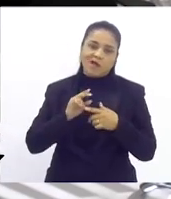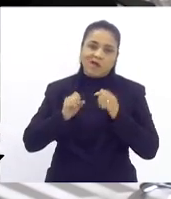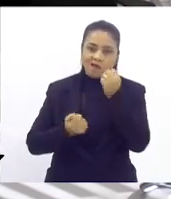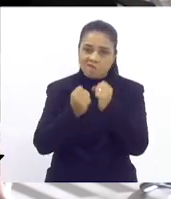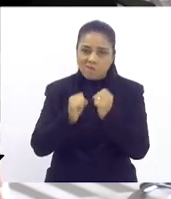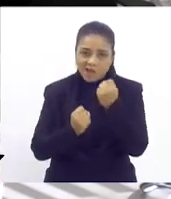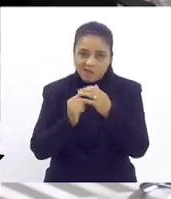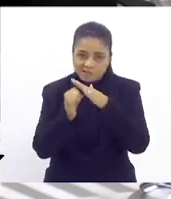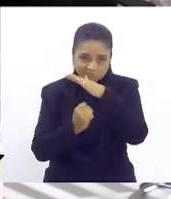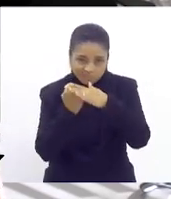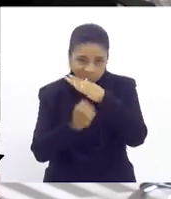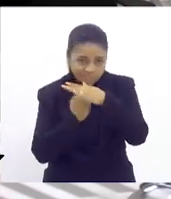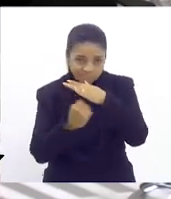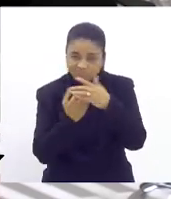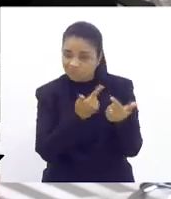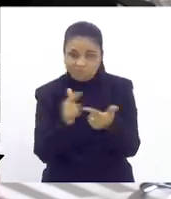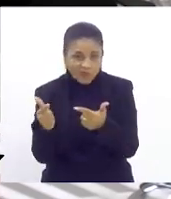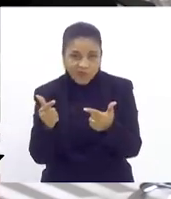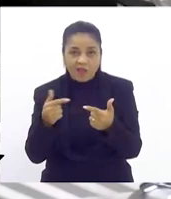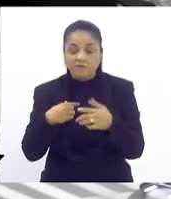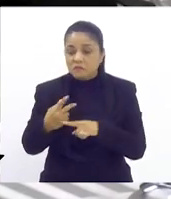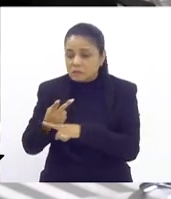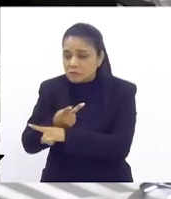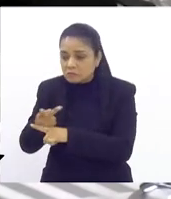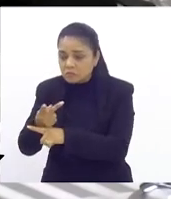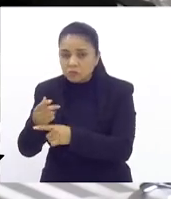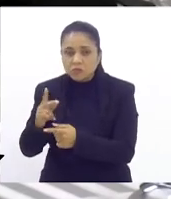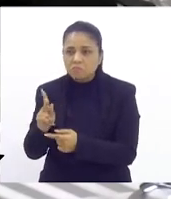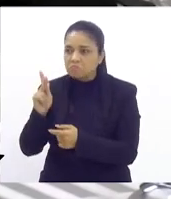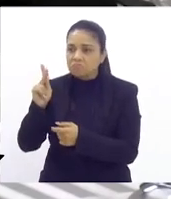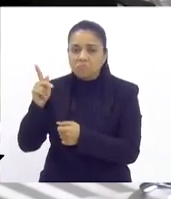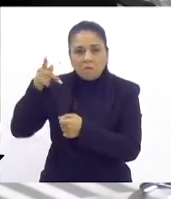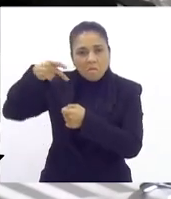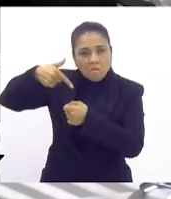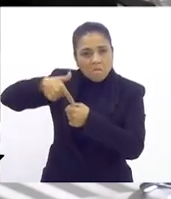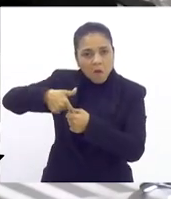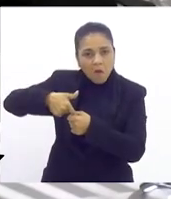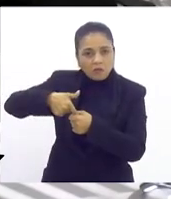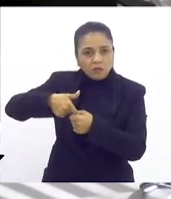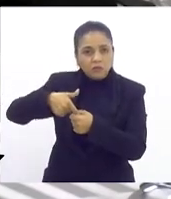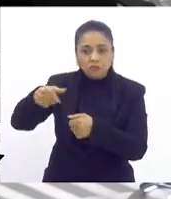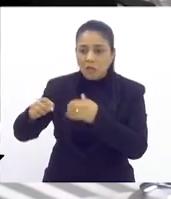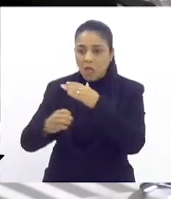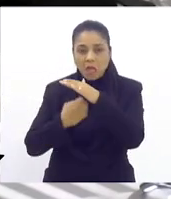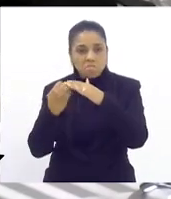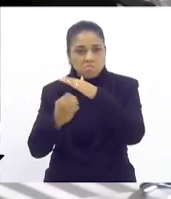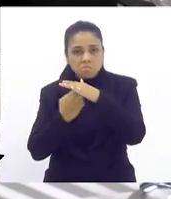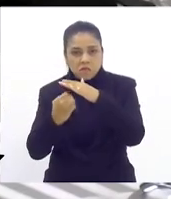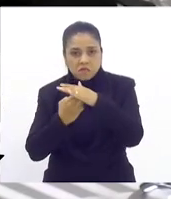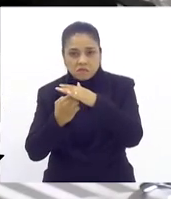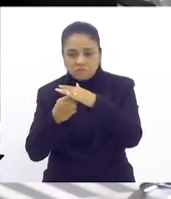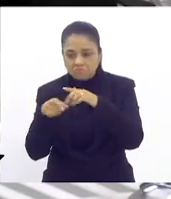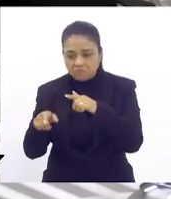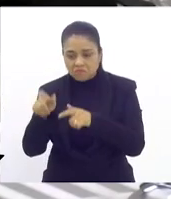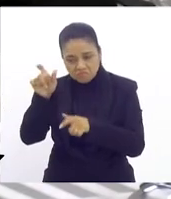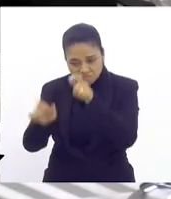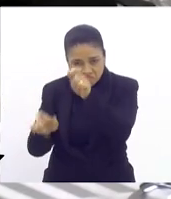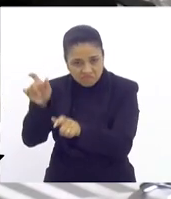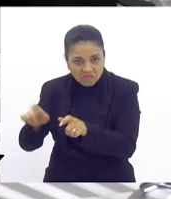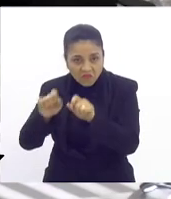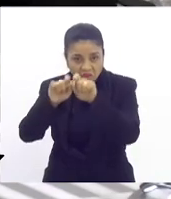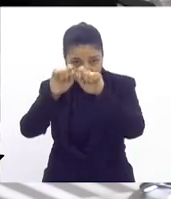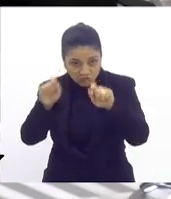busca o fornecimento dos postos de gasolina os empresários não aguento mais essa empresa Deputado